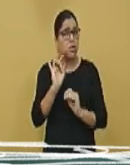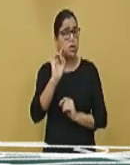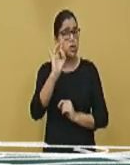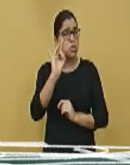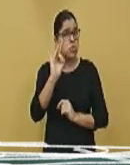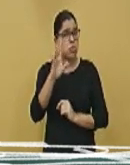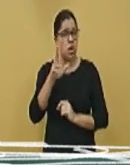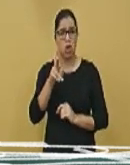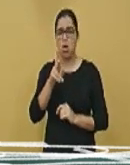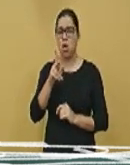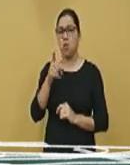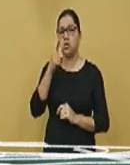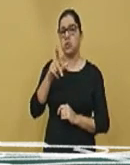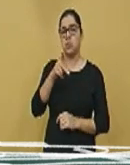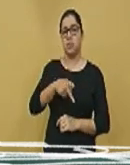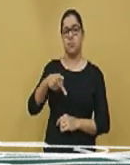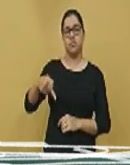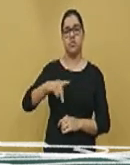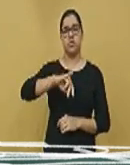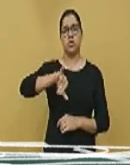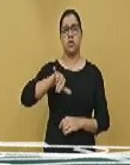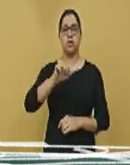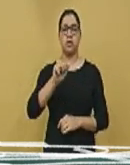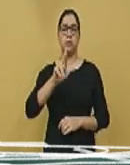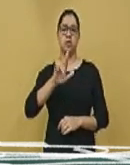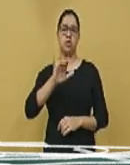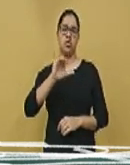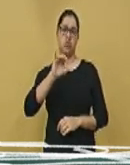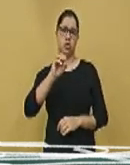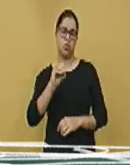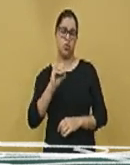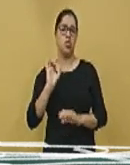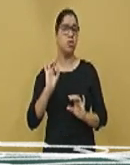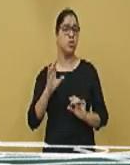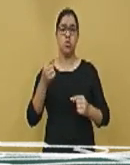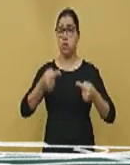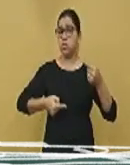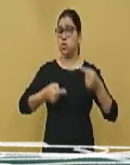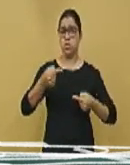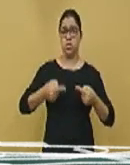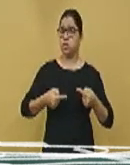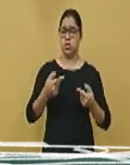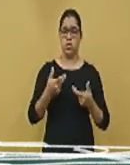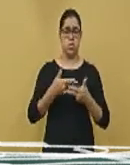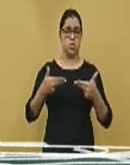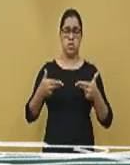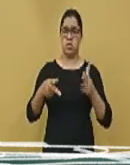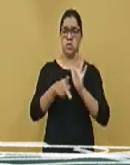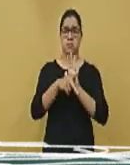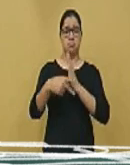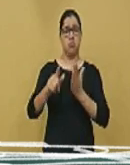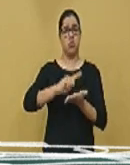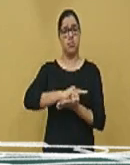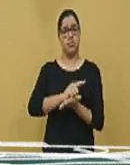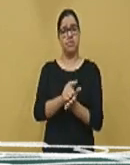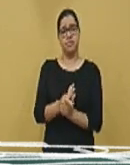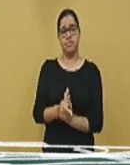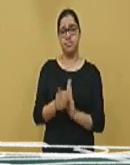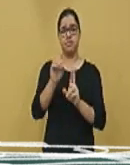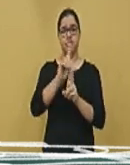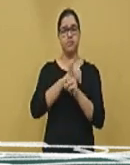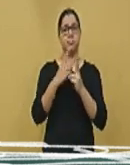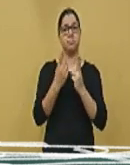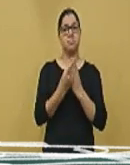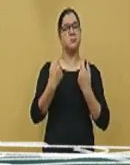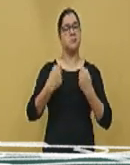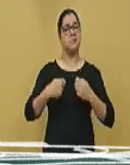Jairo, da FCBA, né, a gente está discutindo gestão da universidade. É uma crítica construtiva, a gente tem que levar